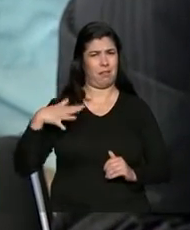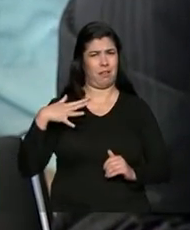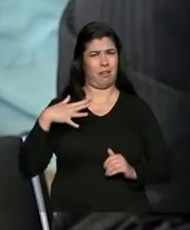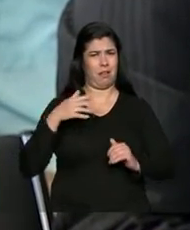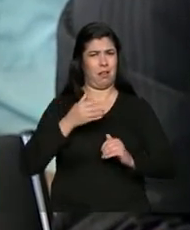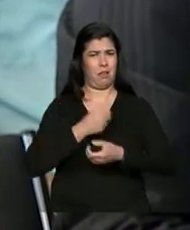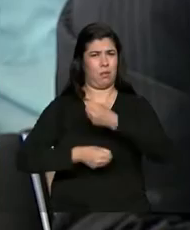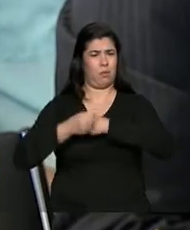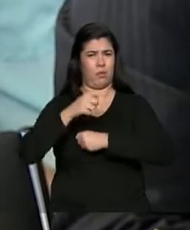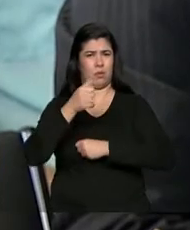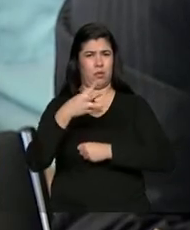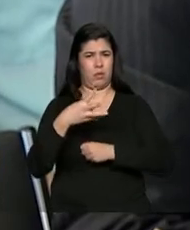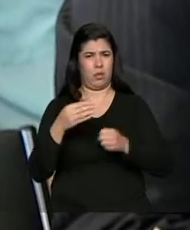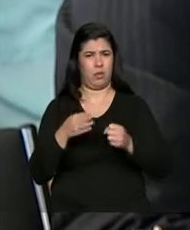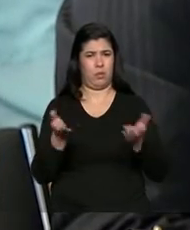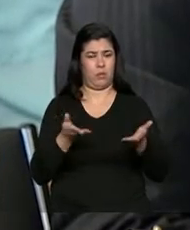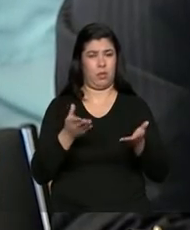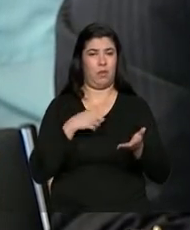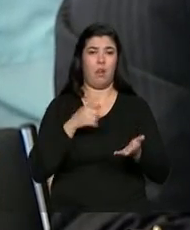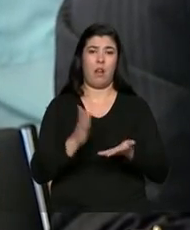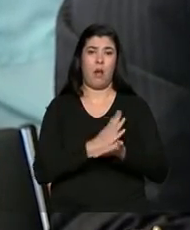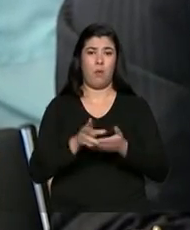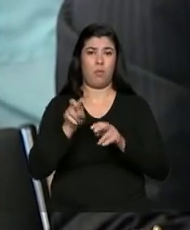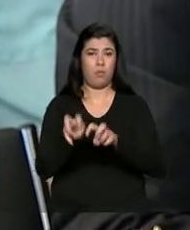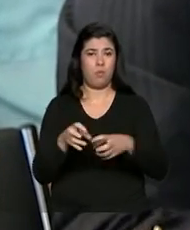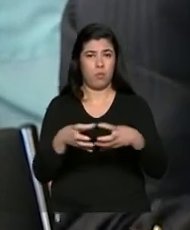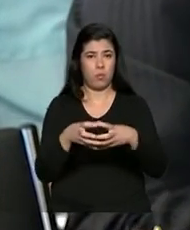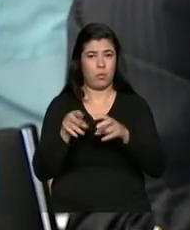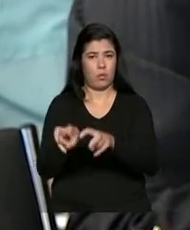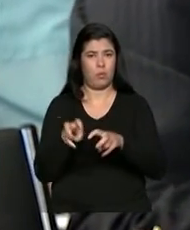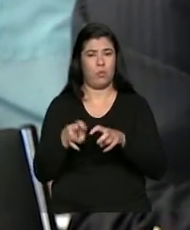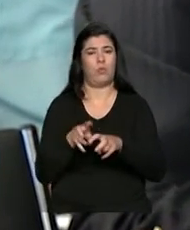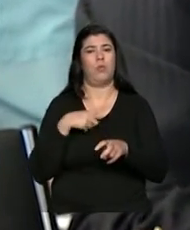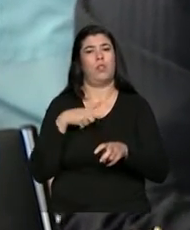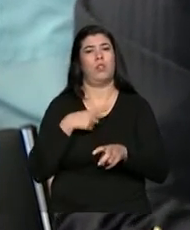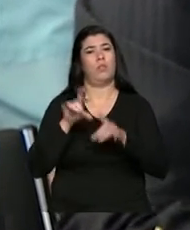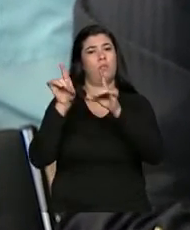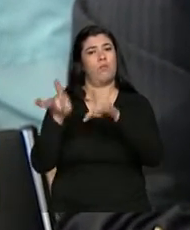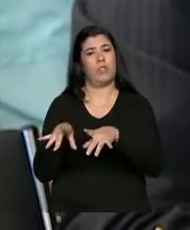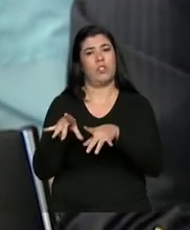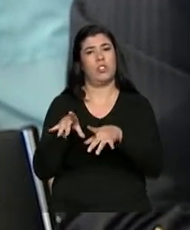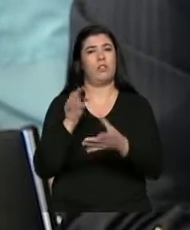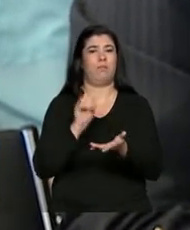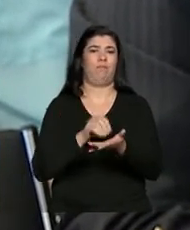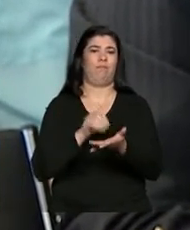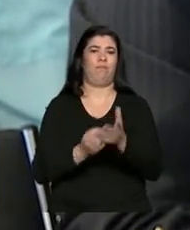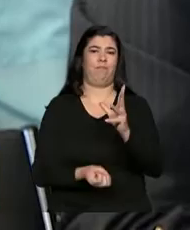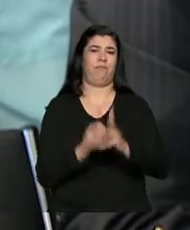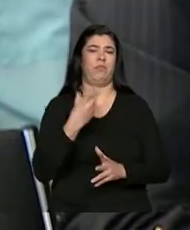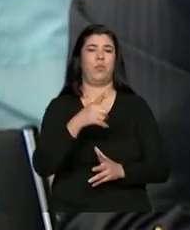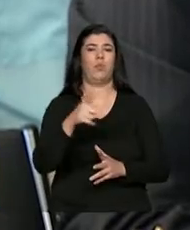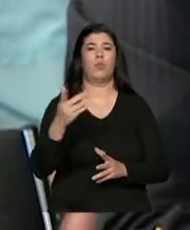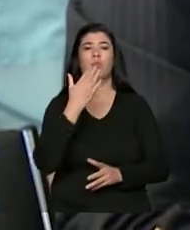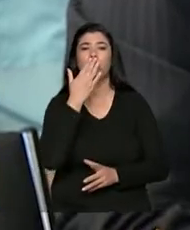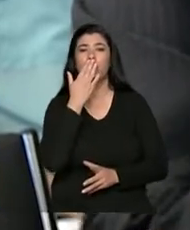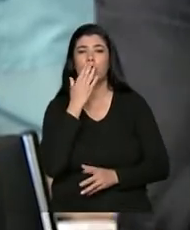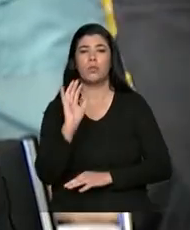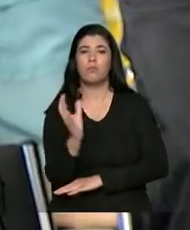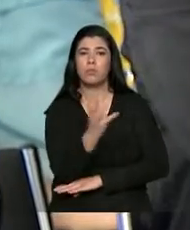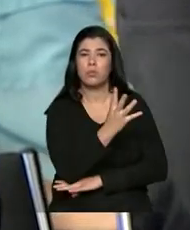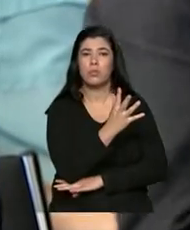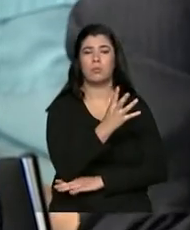estão deixando de produzir a algumas culturas o que segundo eles deve implicar e ano um aumento